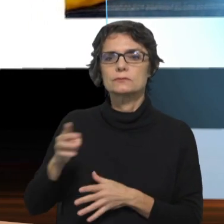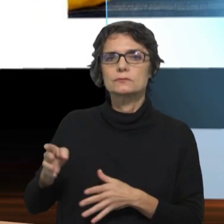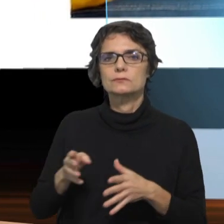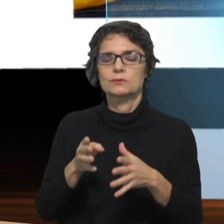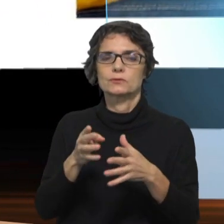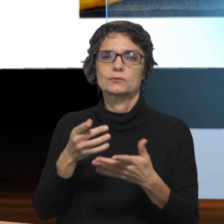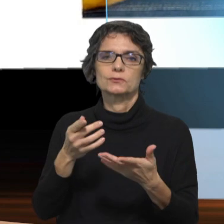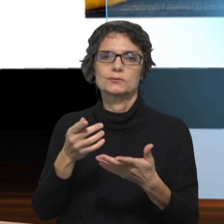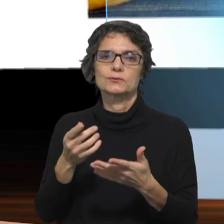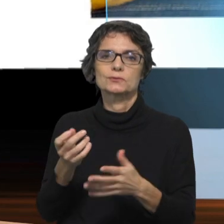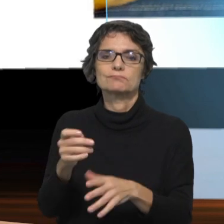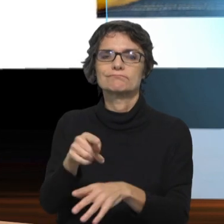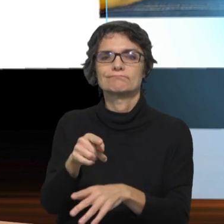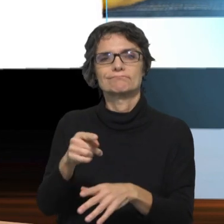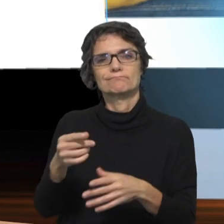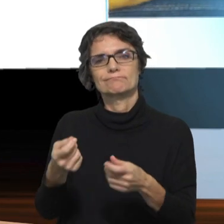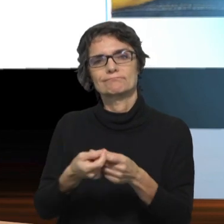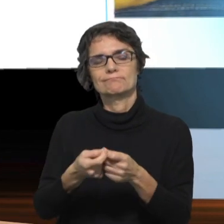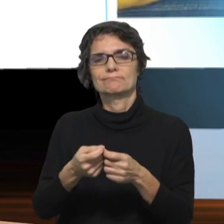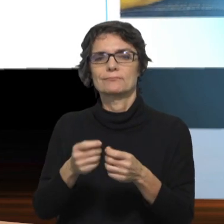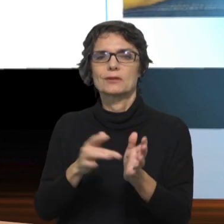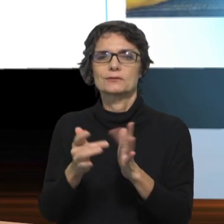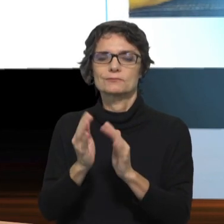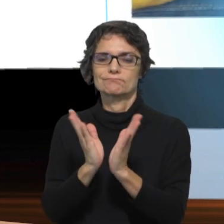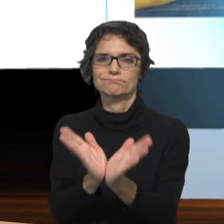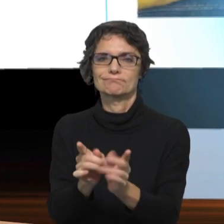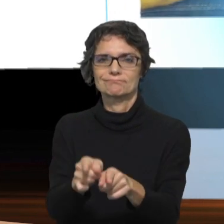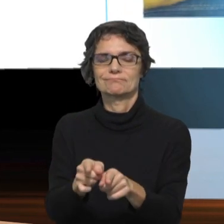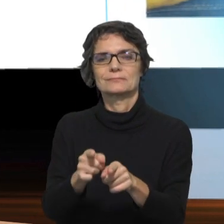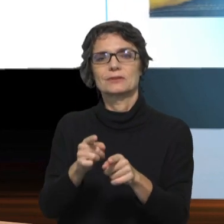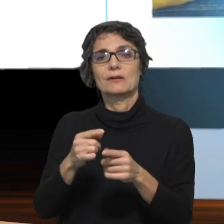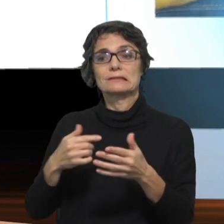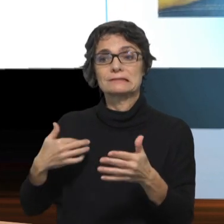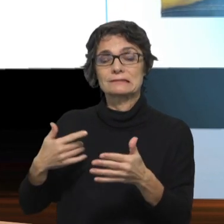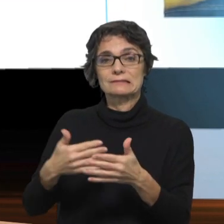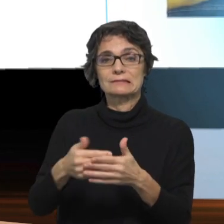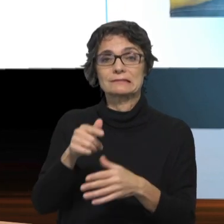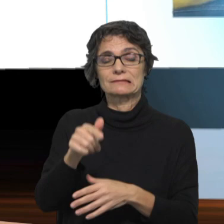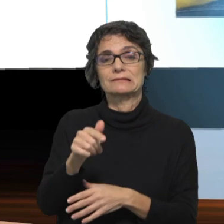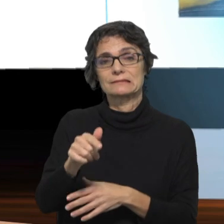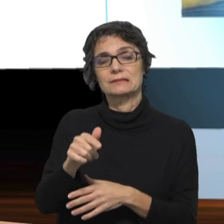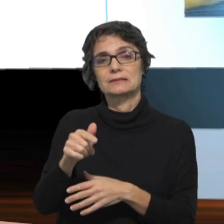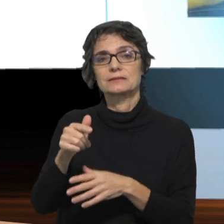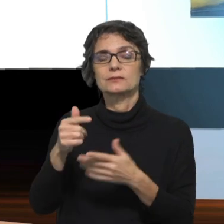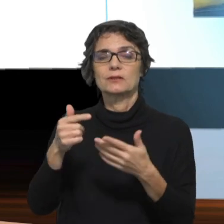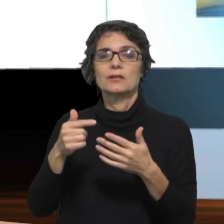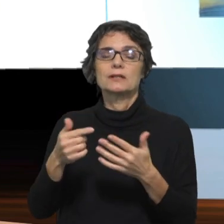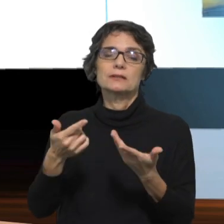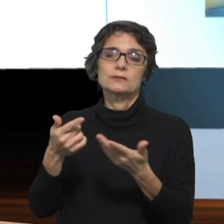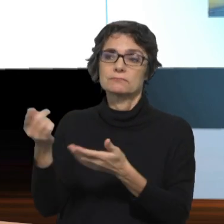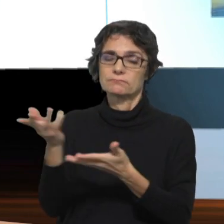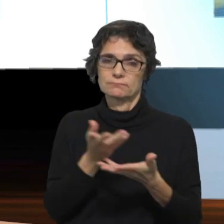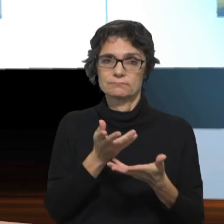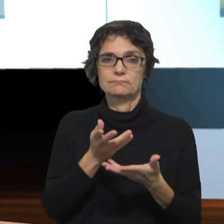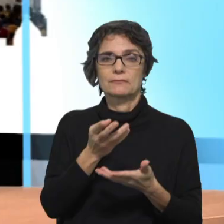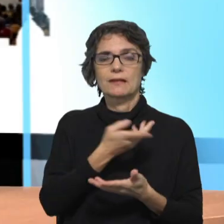presépio. As mensagens que fazem parte desta última etapa do Advento são agora comentadas pelo biblista Padre David Palatino, que está